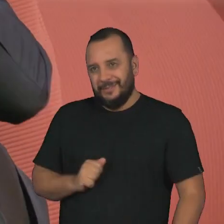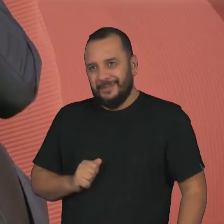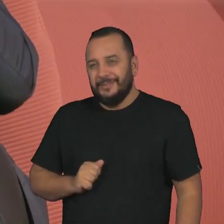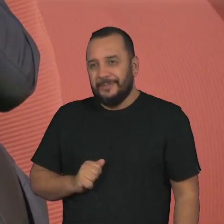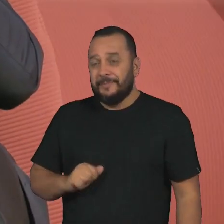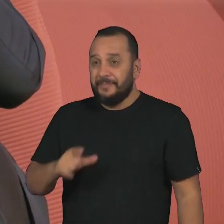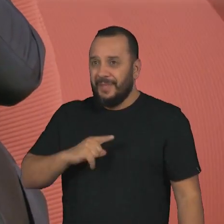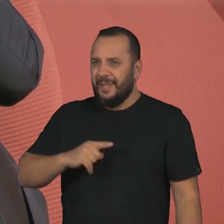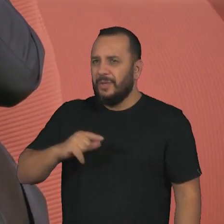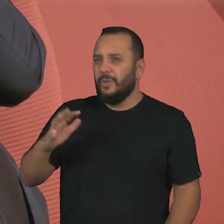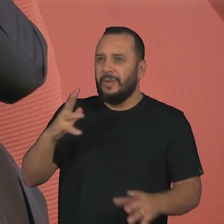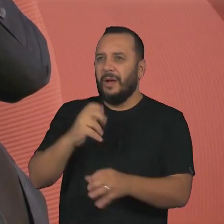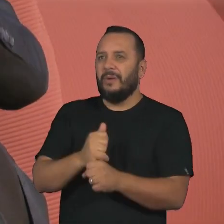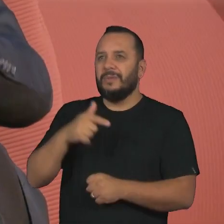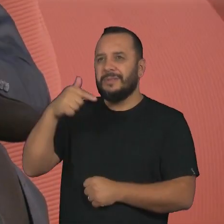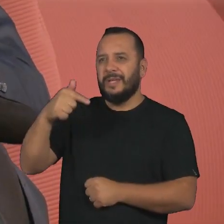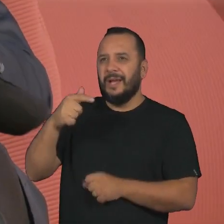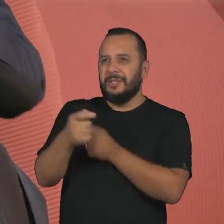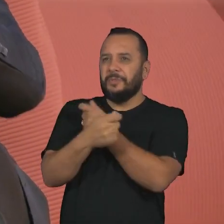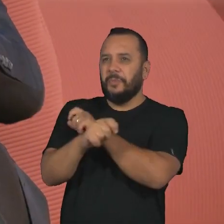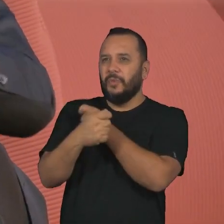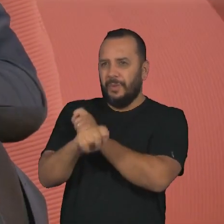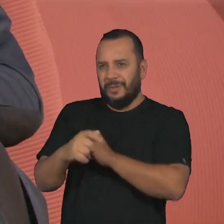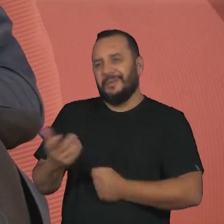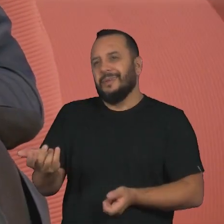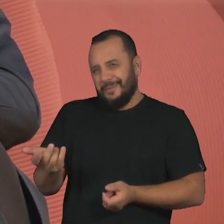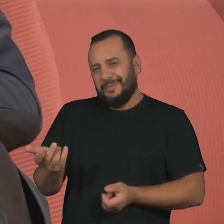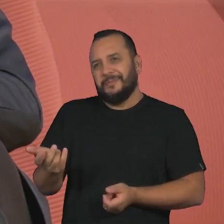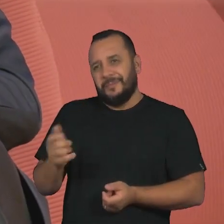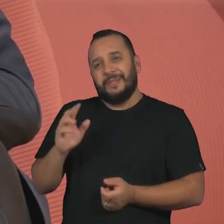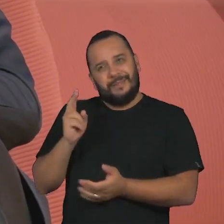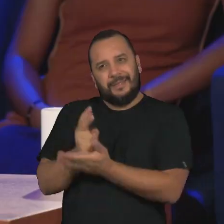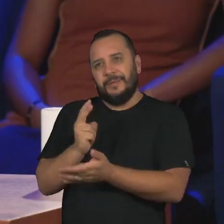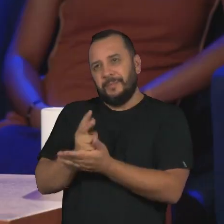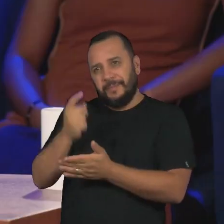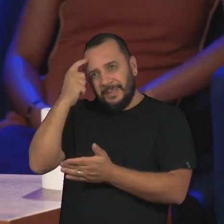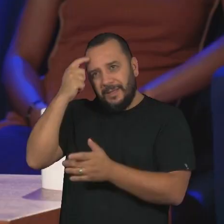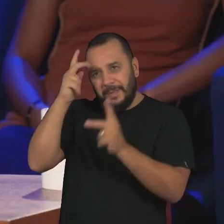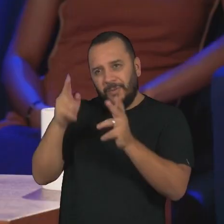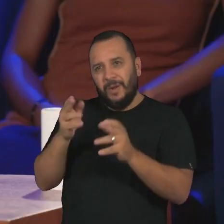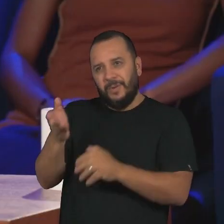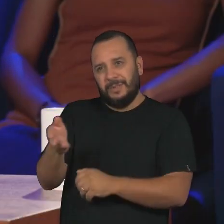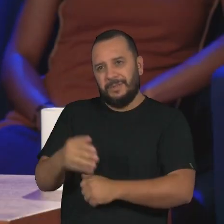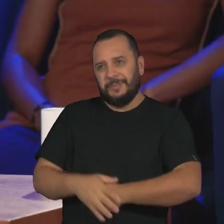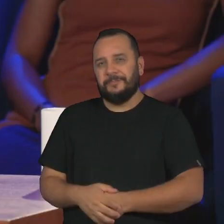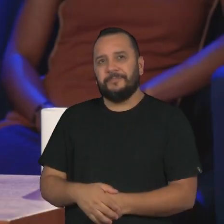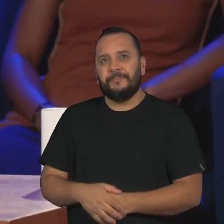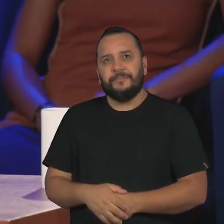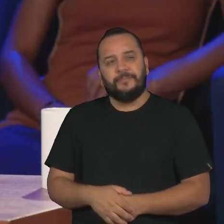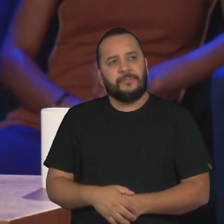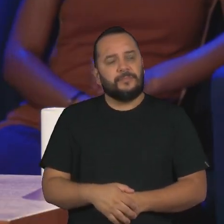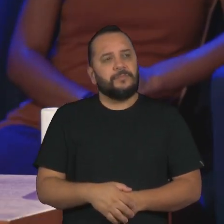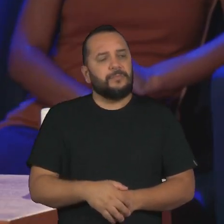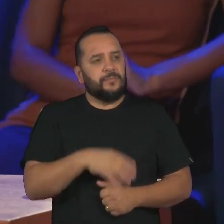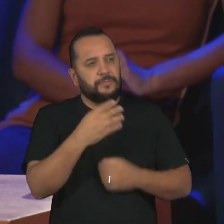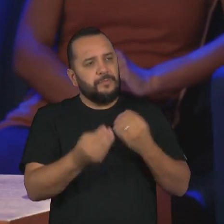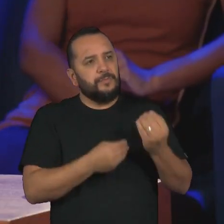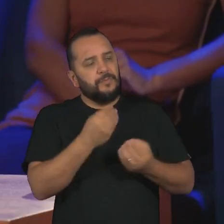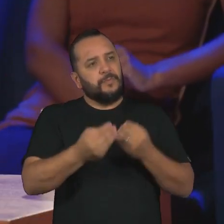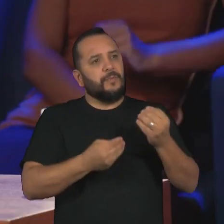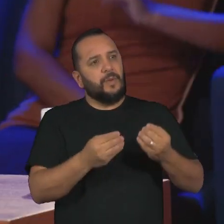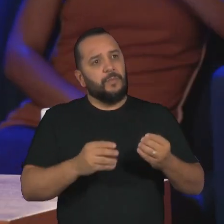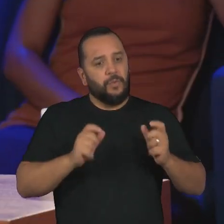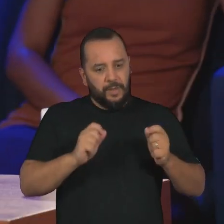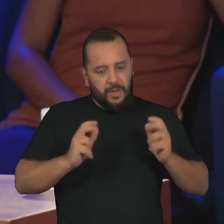7 PUCs, né? E muitas outras, mas sempre nessa mesma linha. Padre, como é que vocês estão dialogando essa formação humana